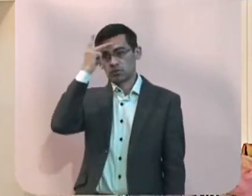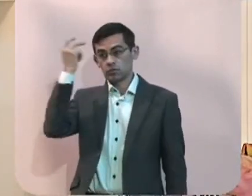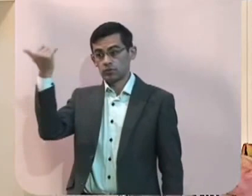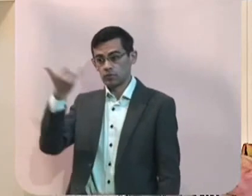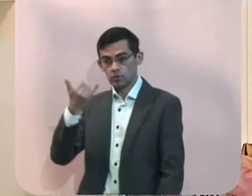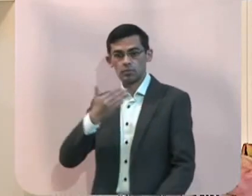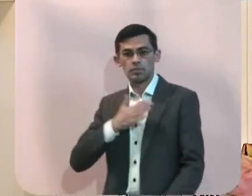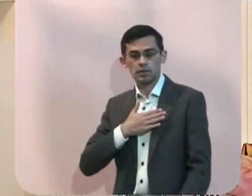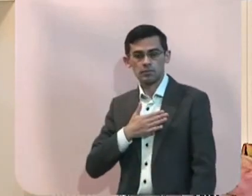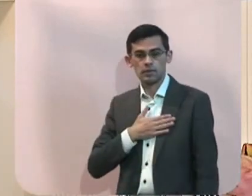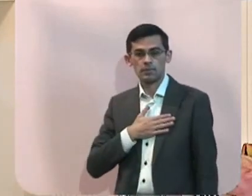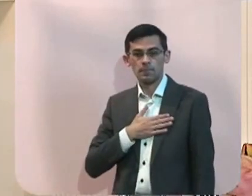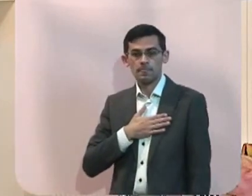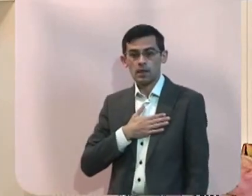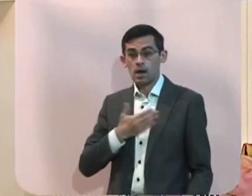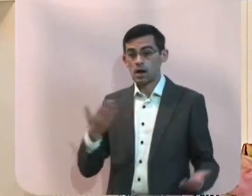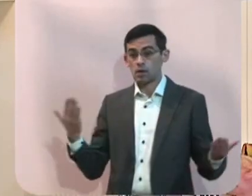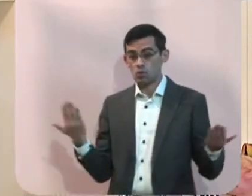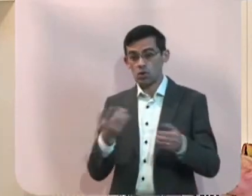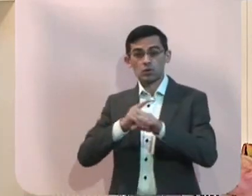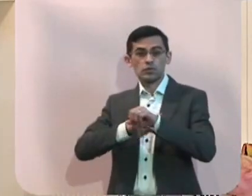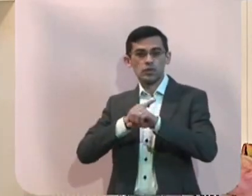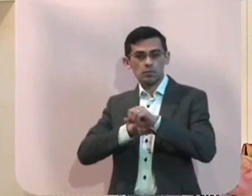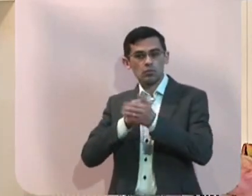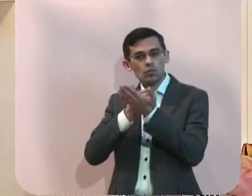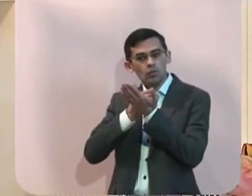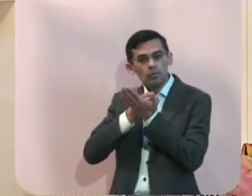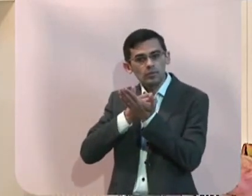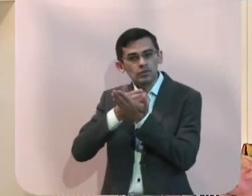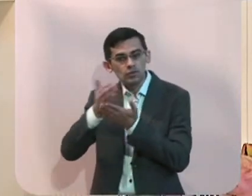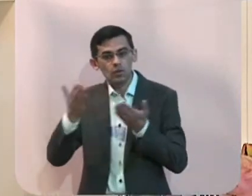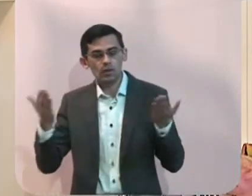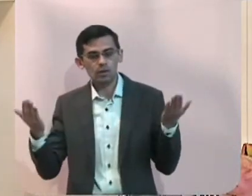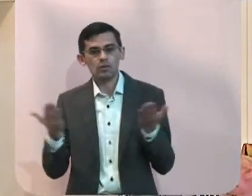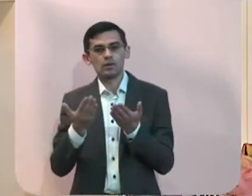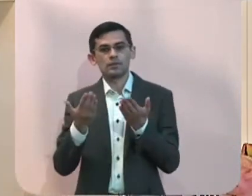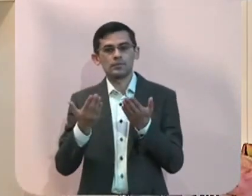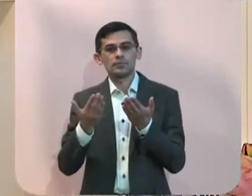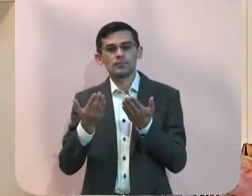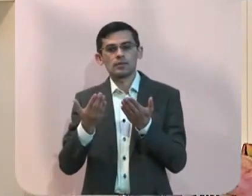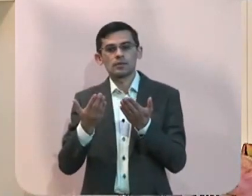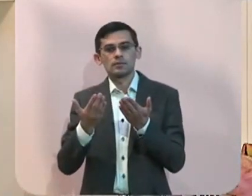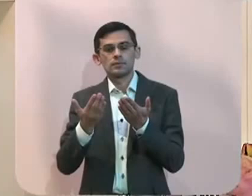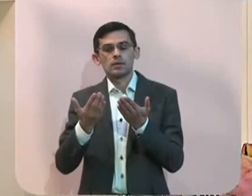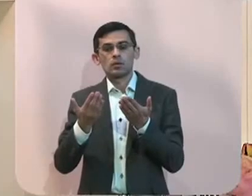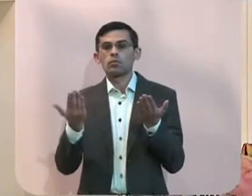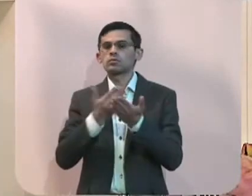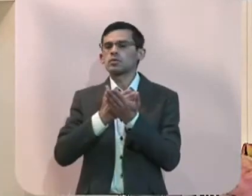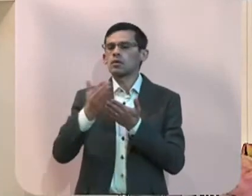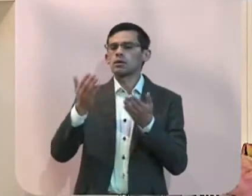semana que o século XXI começou agora com essa pandemia. Que coisa!